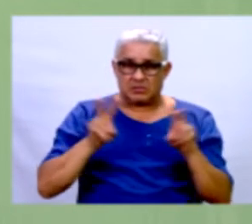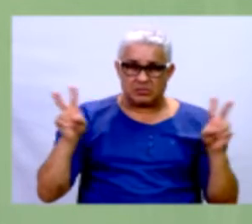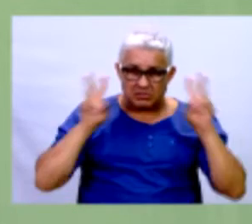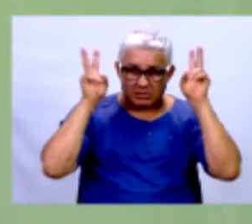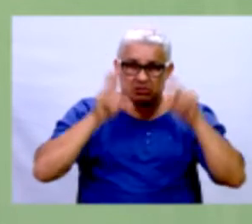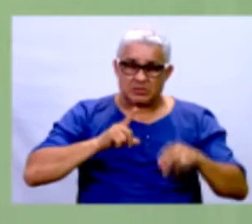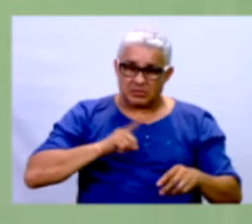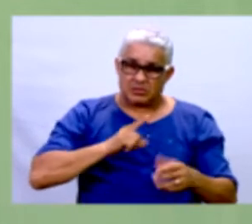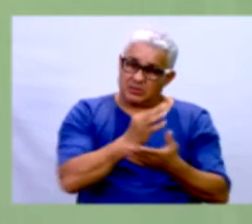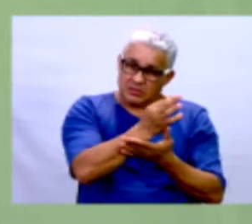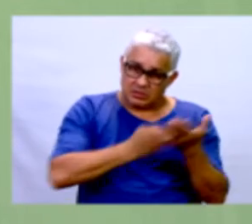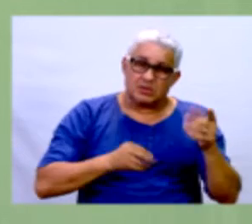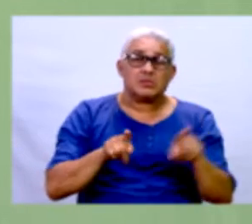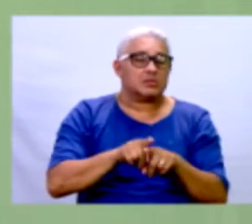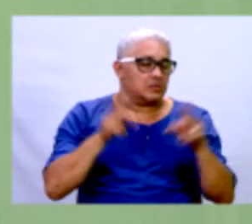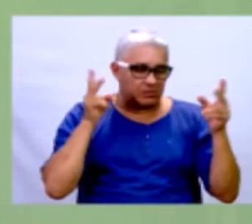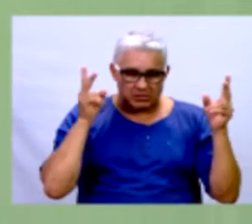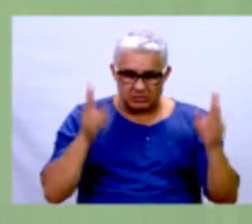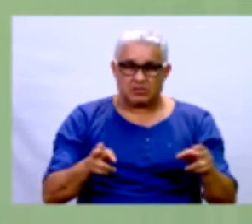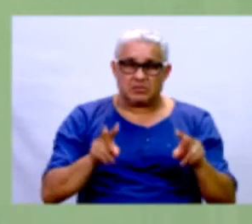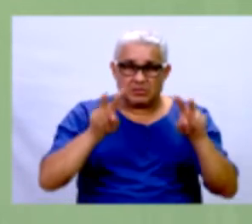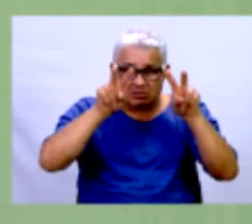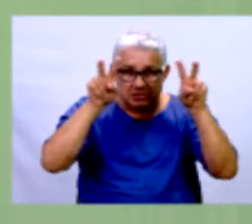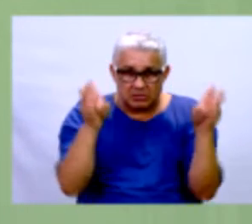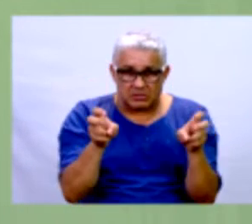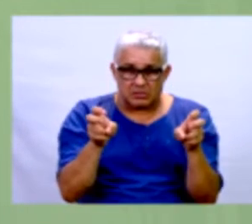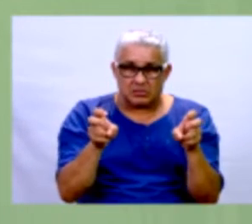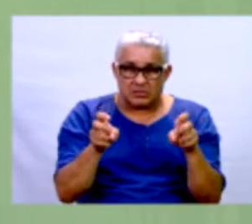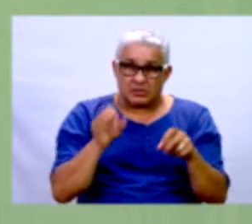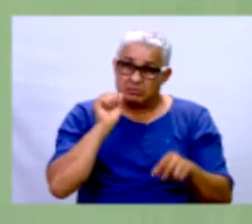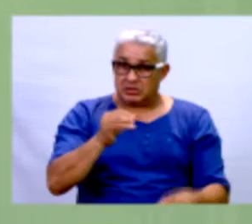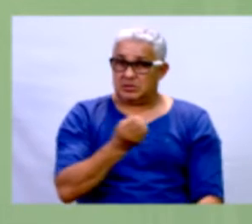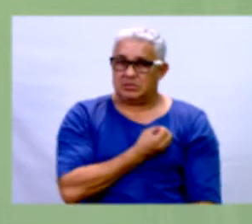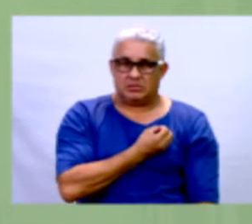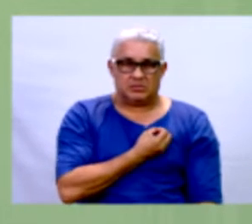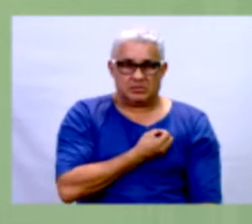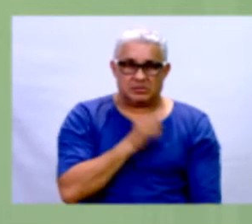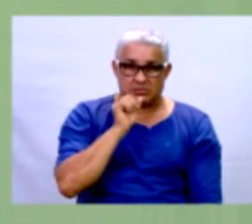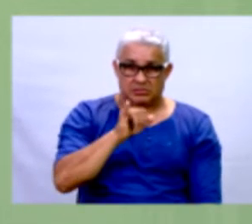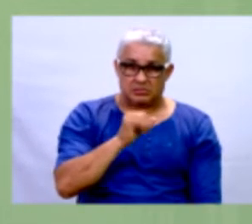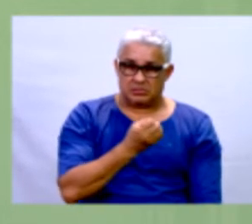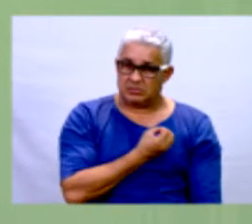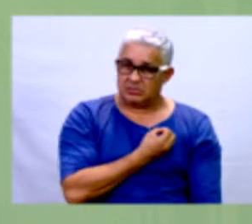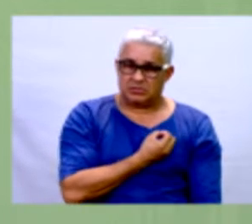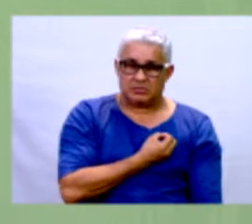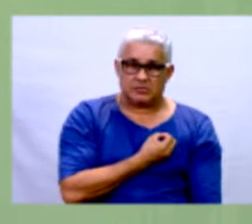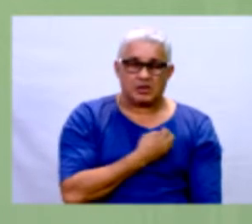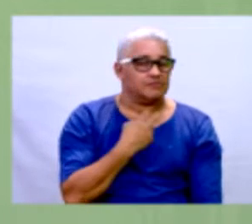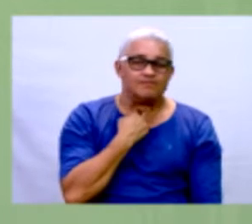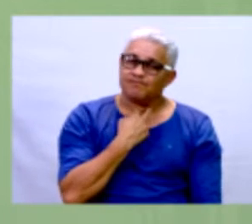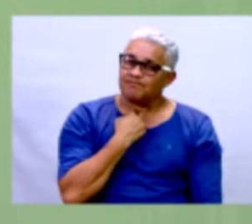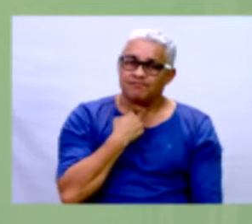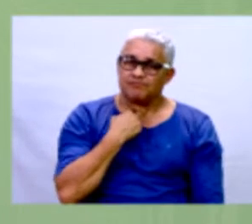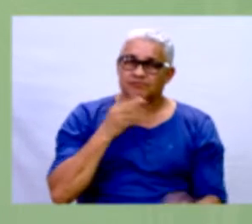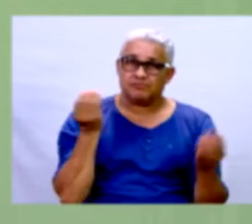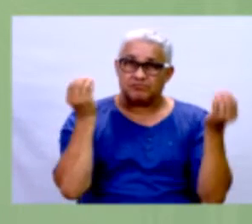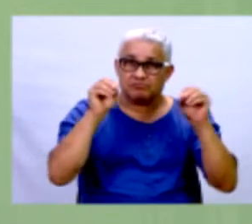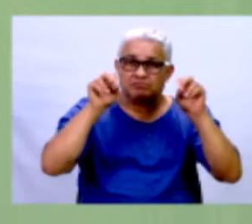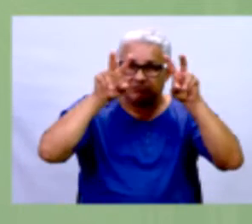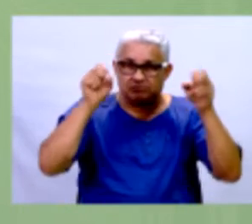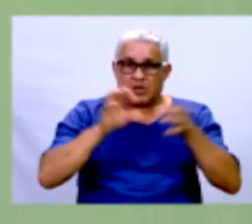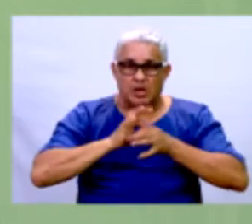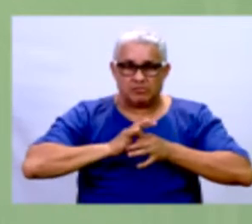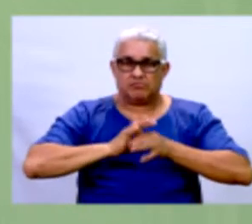texto, eles possuem aspas também, mas se for do caso aqui do tipo número, né, ele não possui aspas, ele é livre,